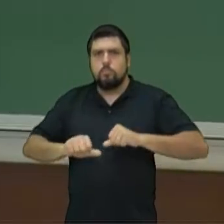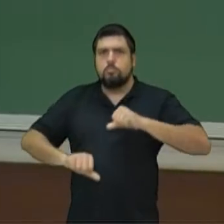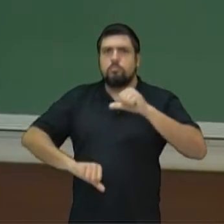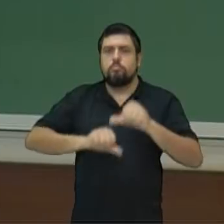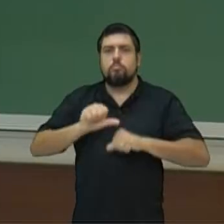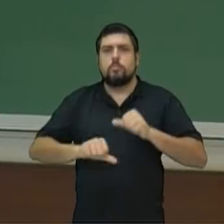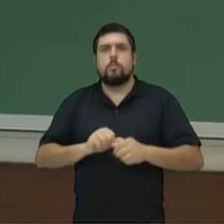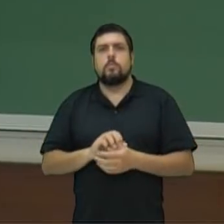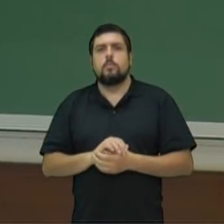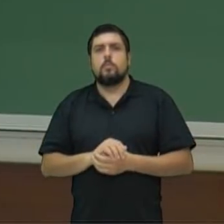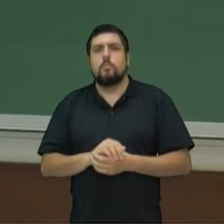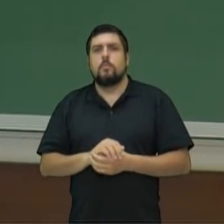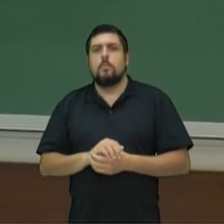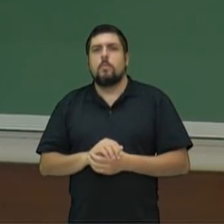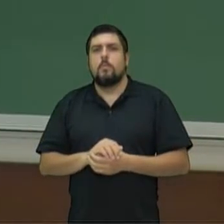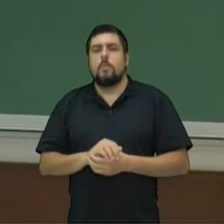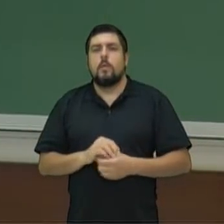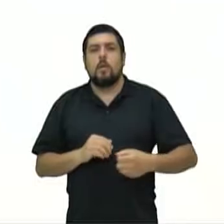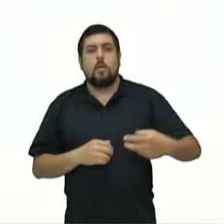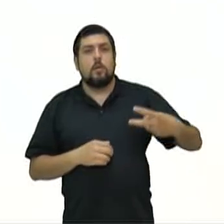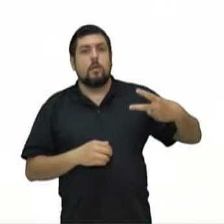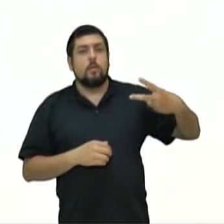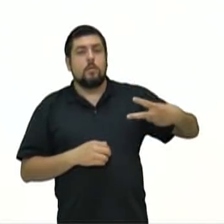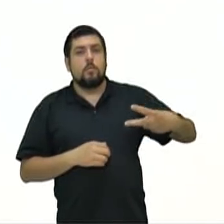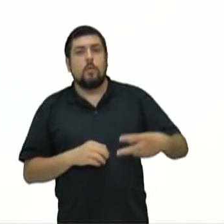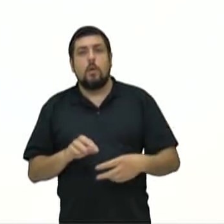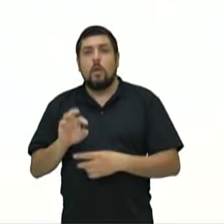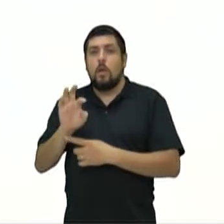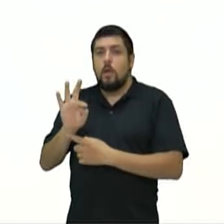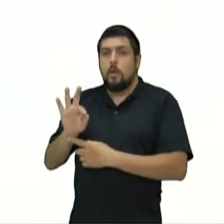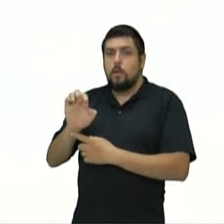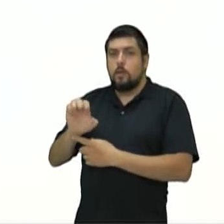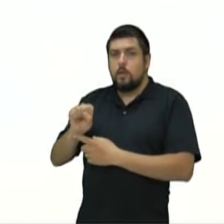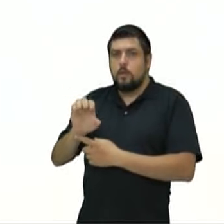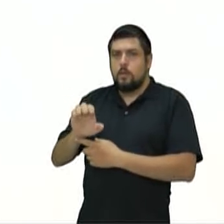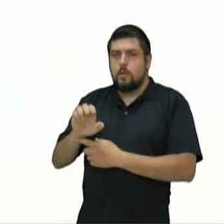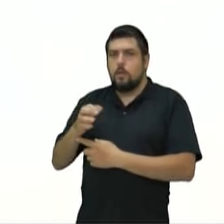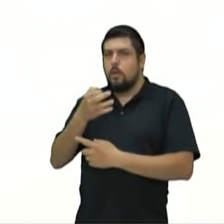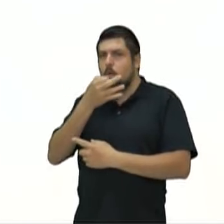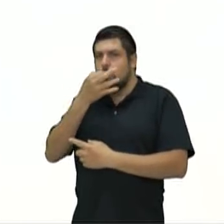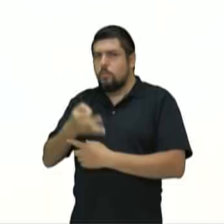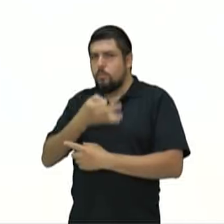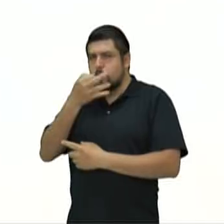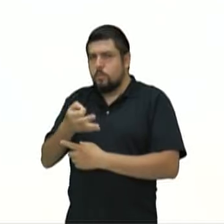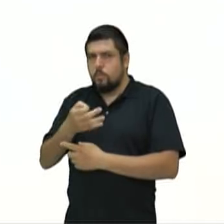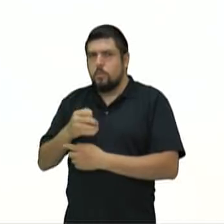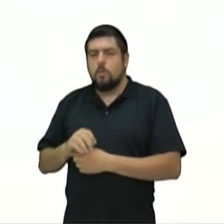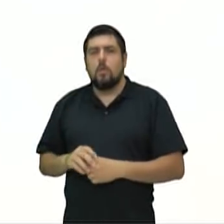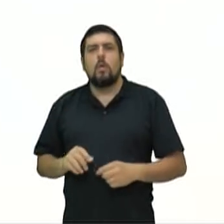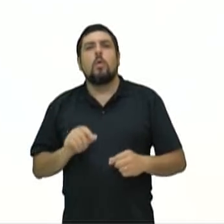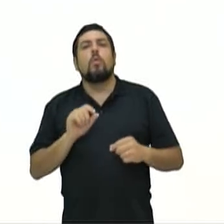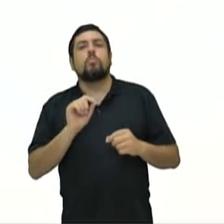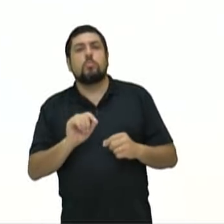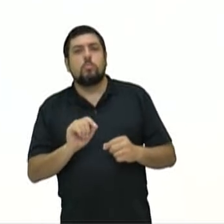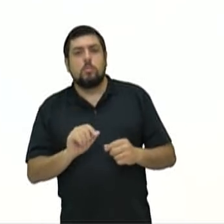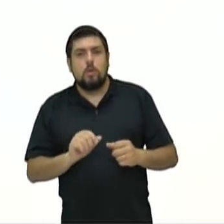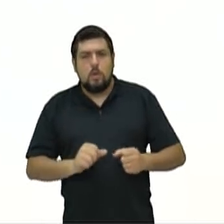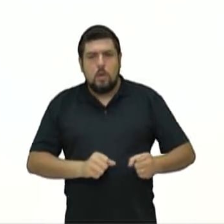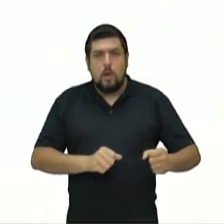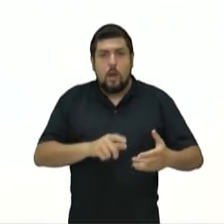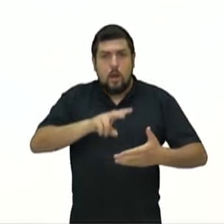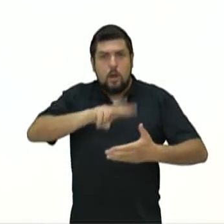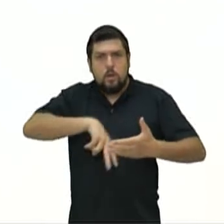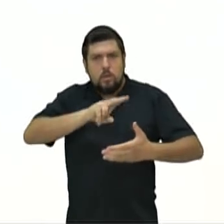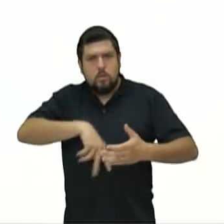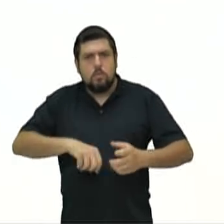não confunda temática com tese. E qual é a tese defendida pelo autor? A tese, pessoal, é o poder de transformação da leitura,